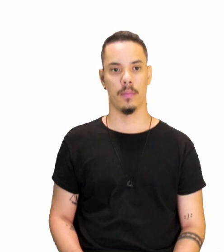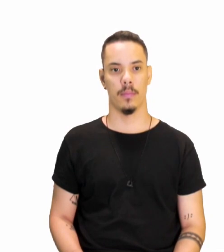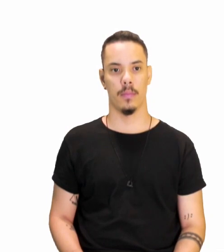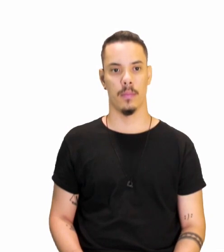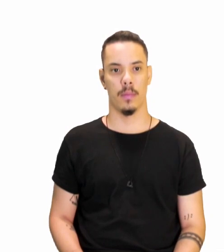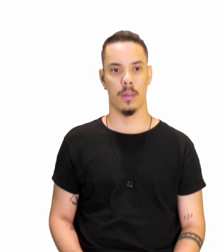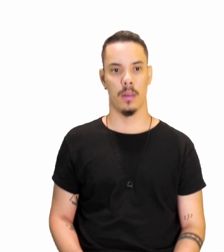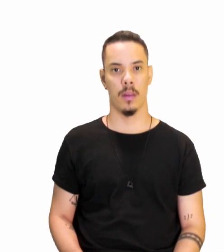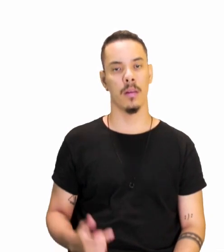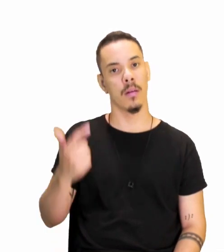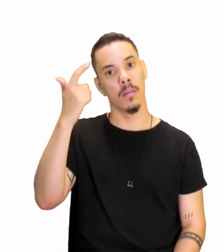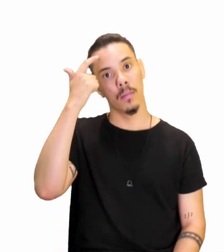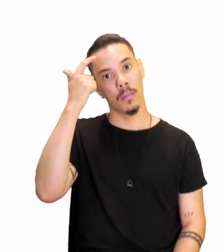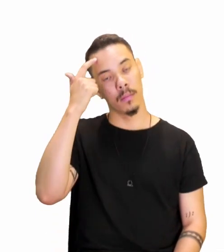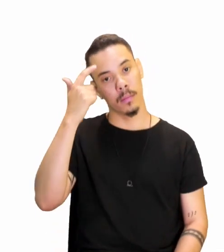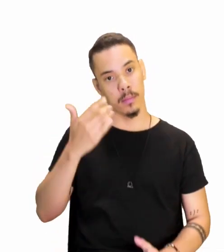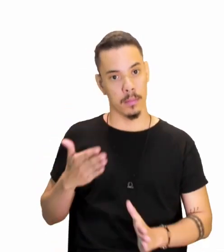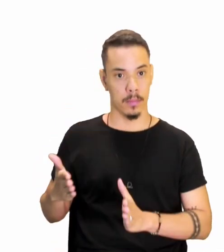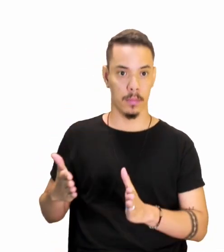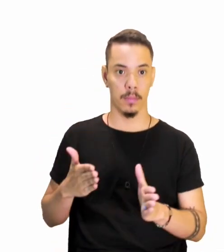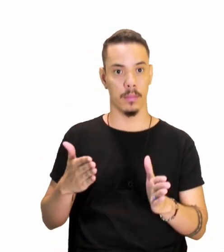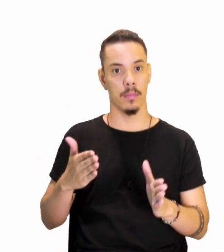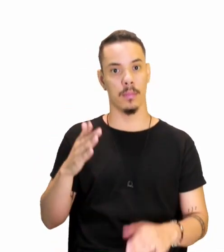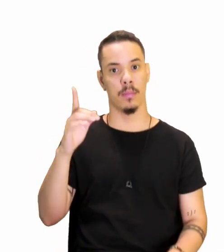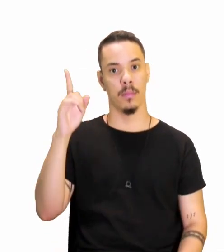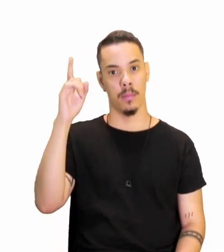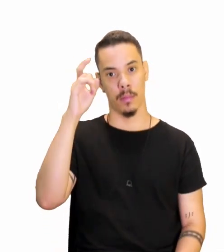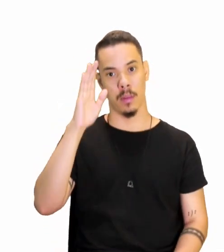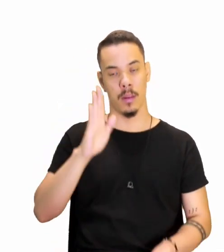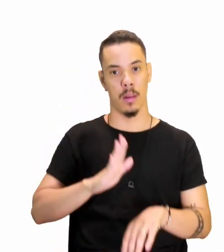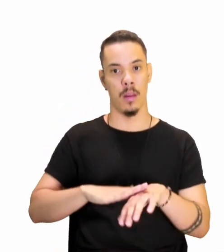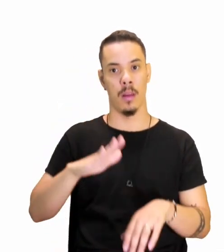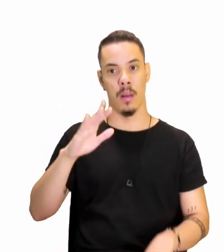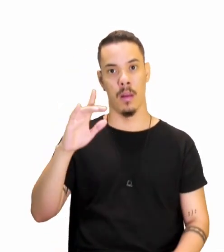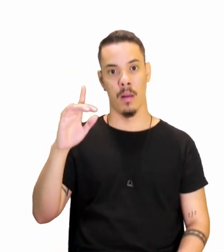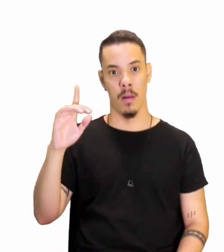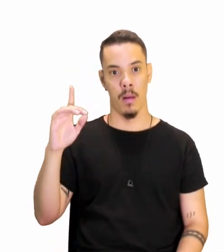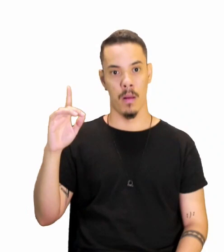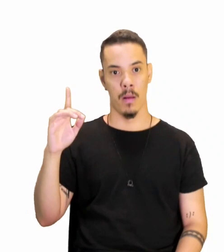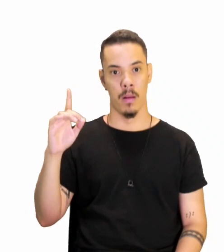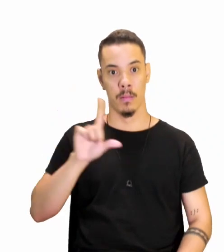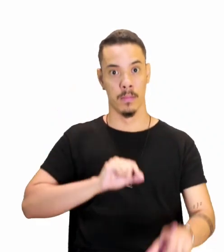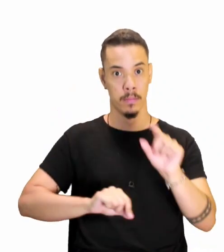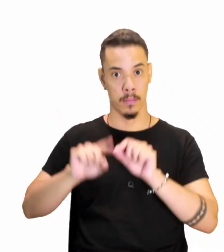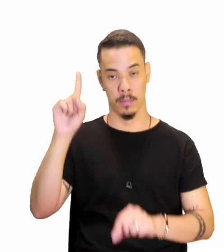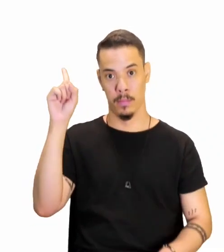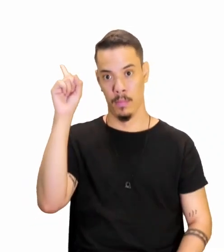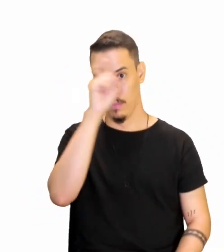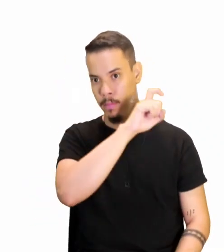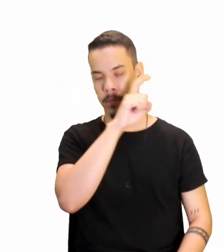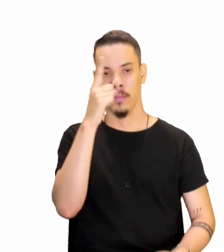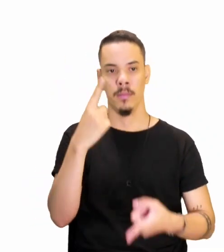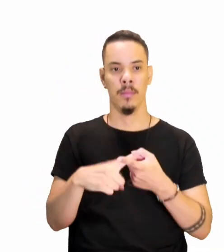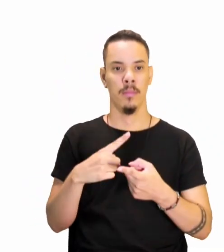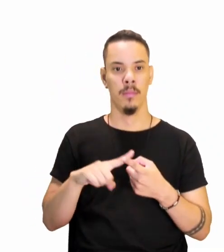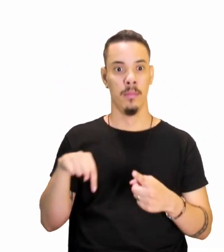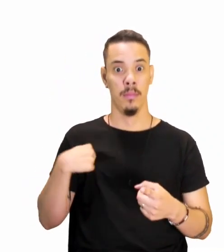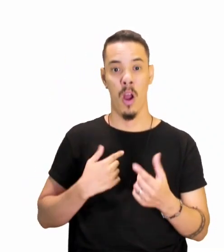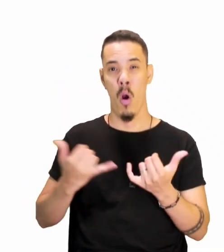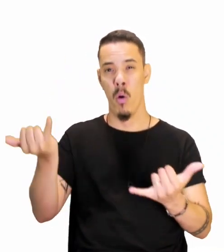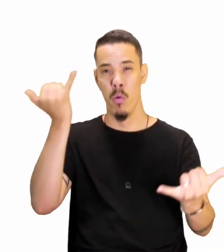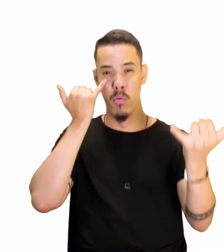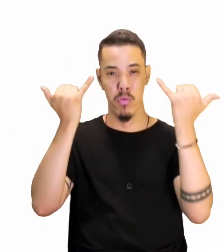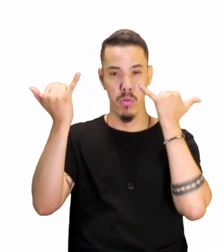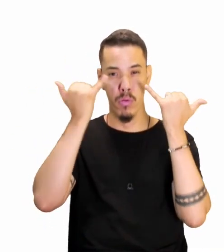e escolher fica mais difícil porque o excesso de informações nos